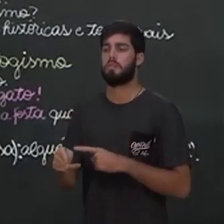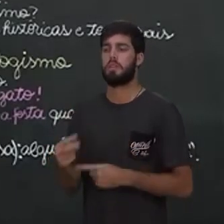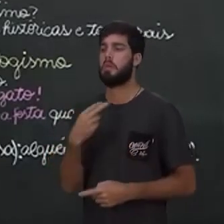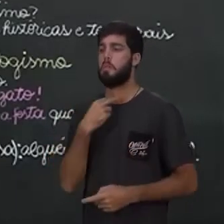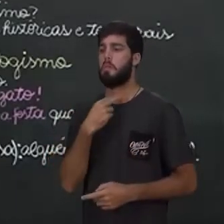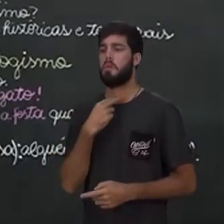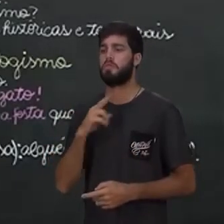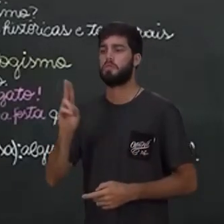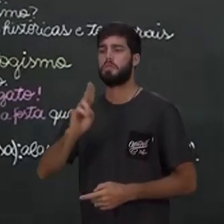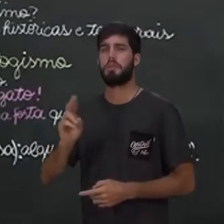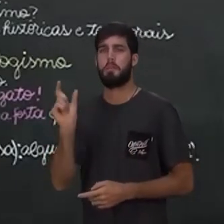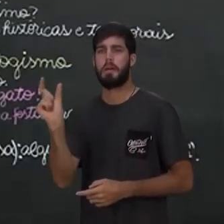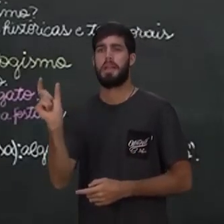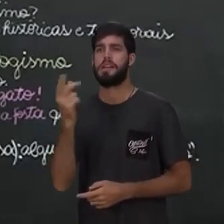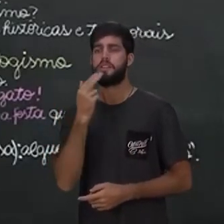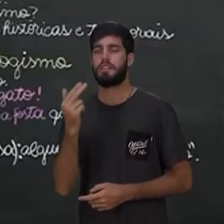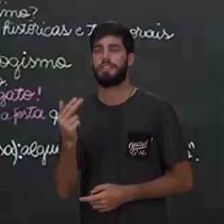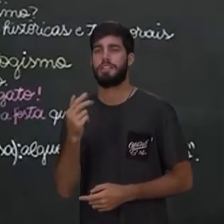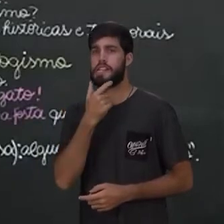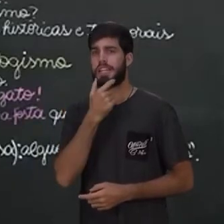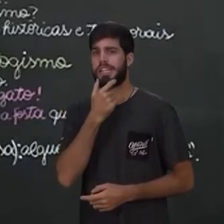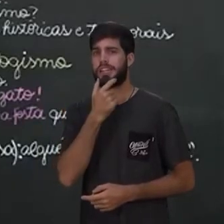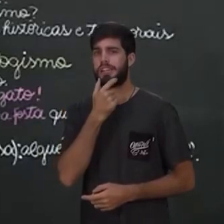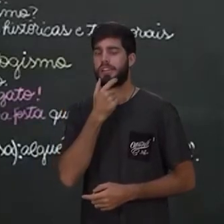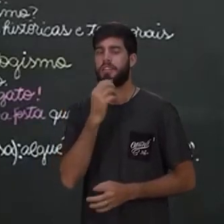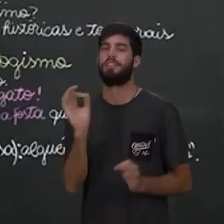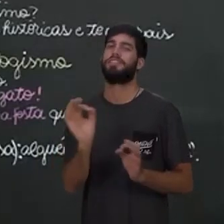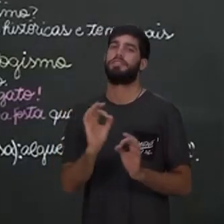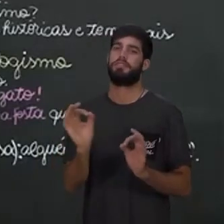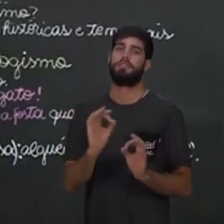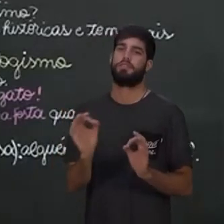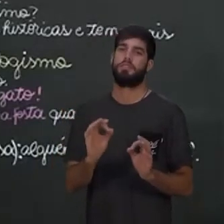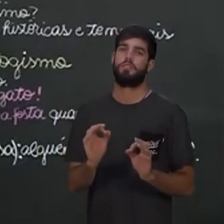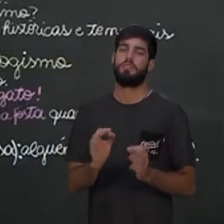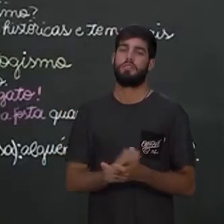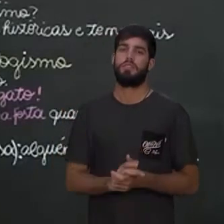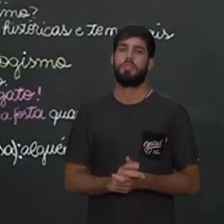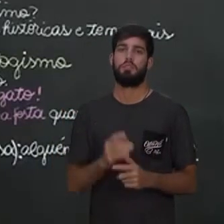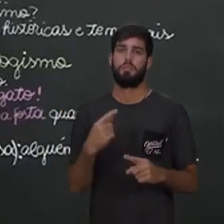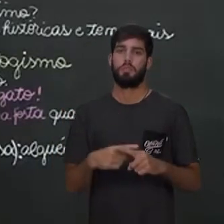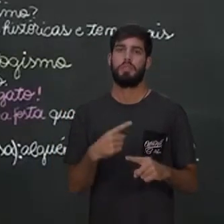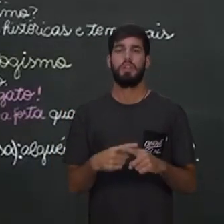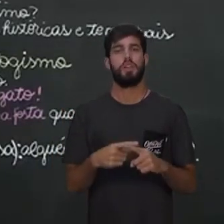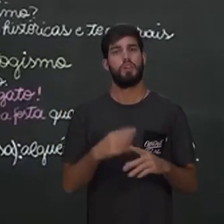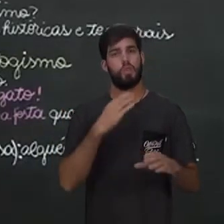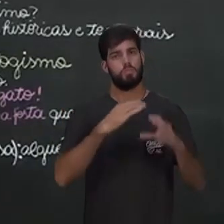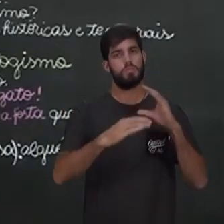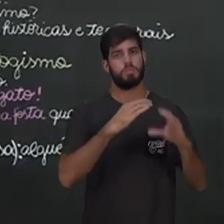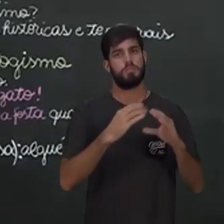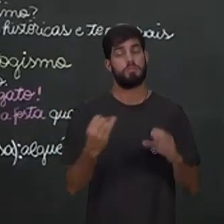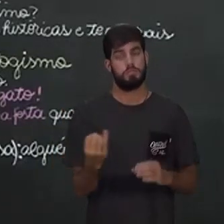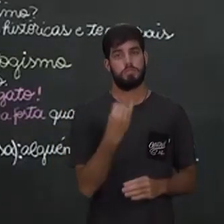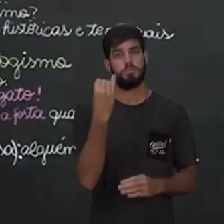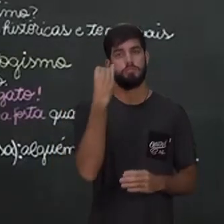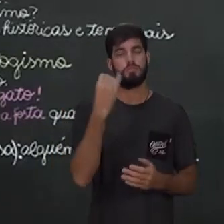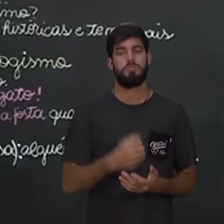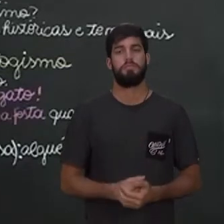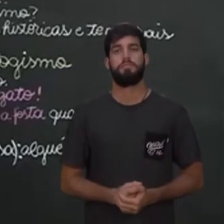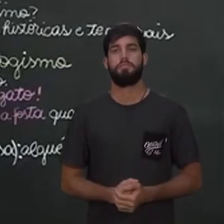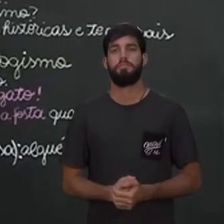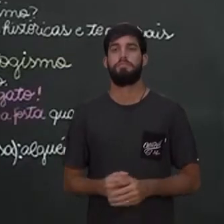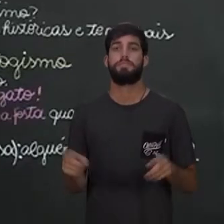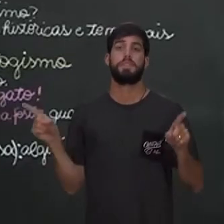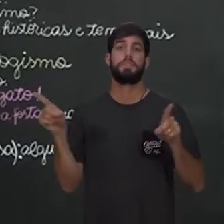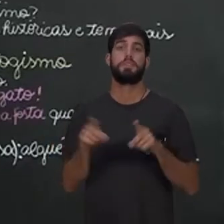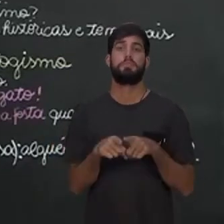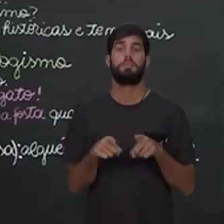cachorro quente, porque não é assim que a língua funciona, né? Nós temos um poder imenso na hora da comunicação. A gente também não pode esquecer a